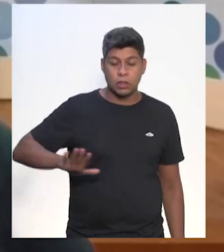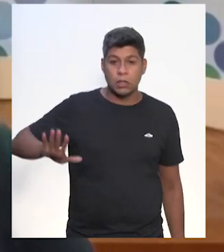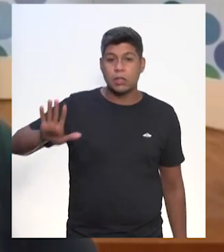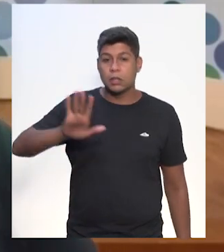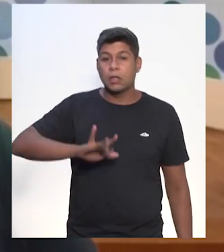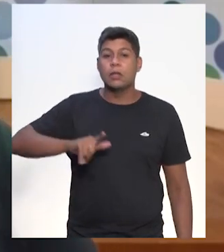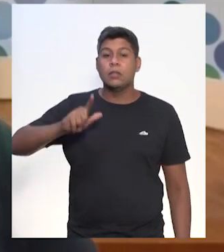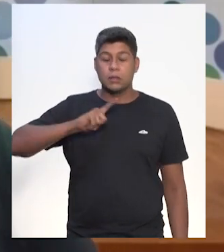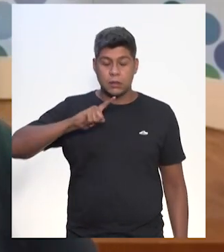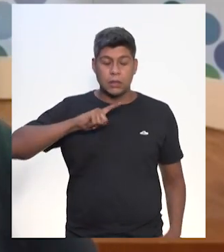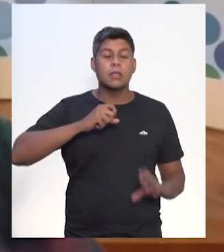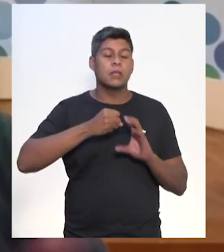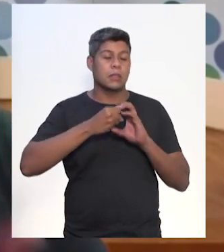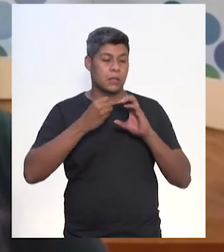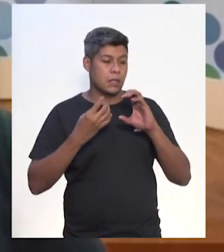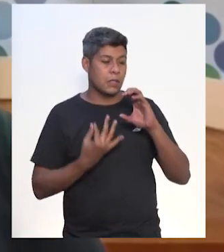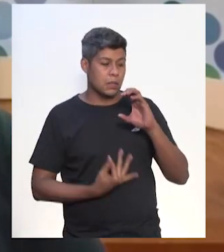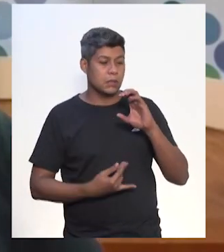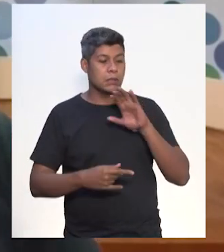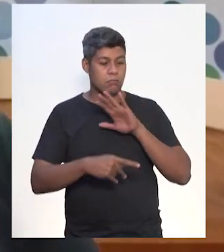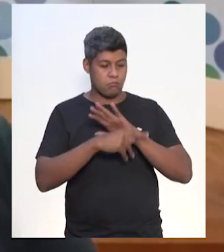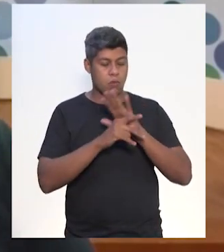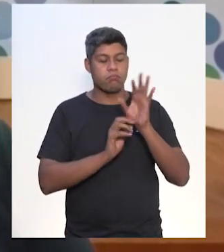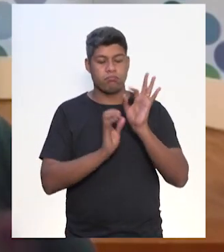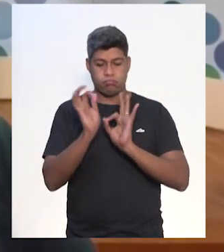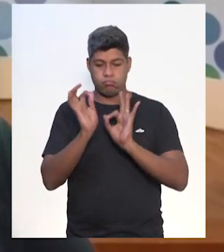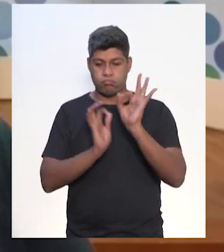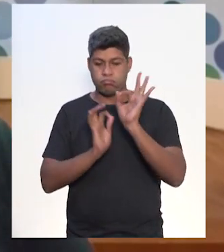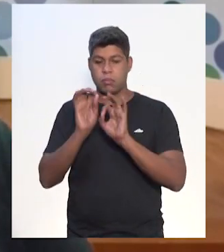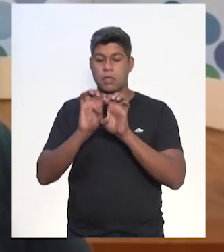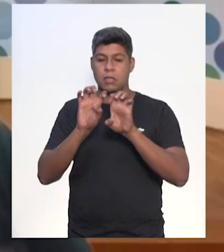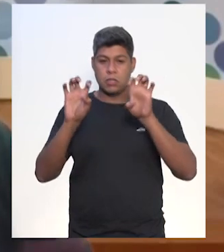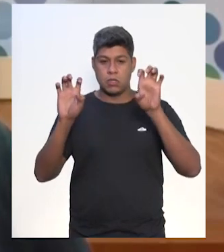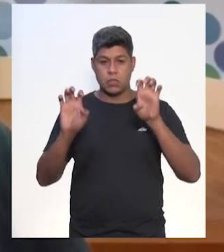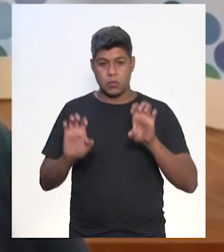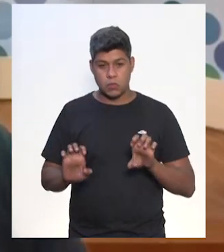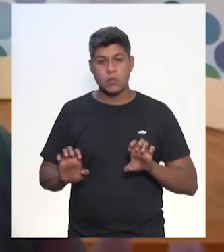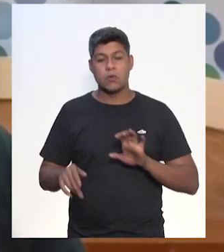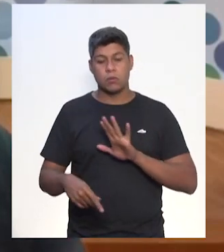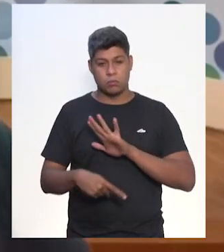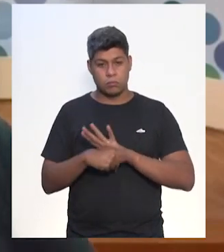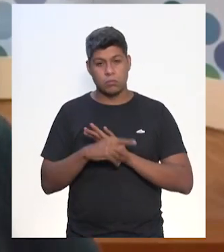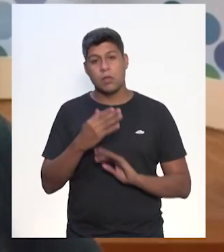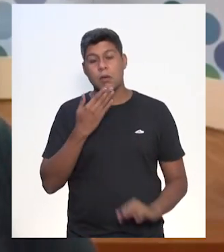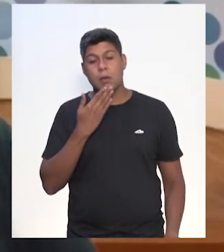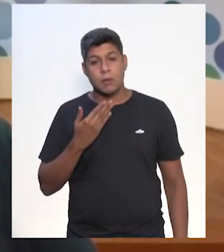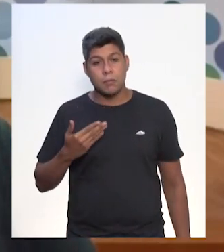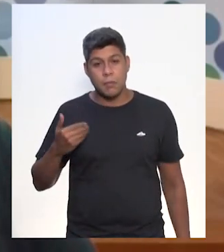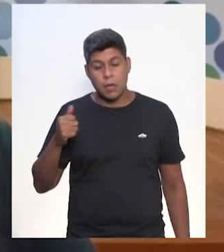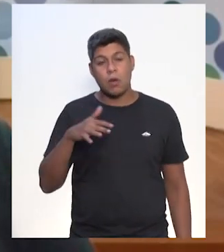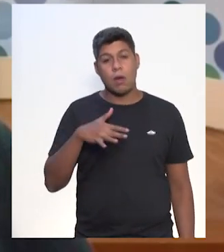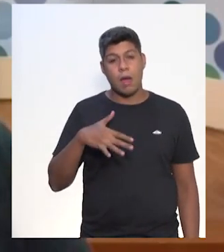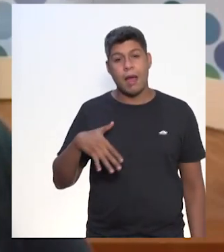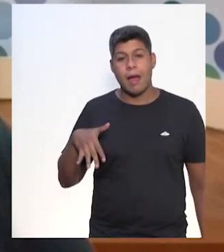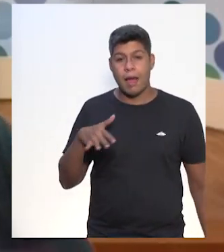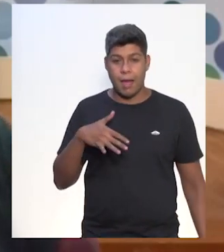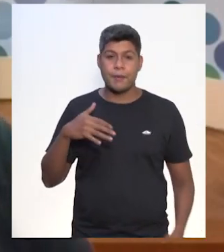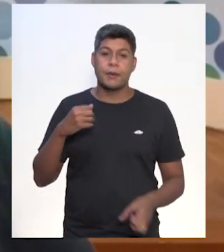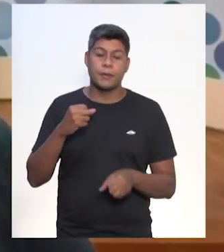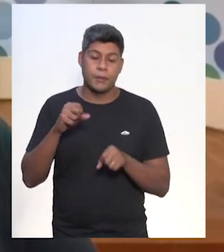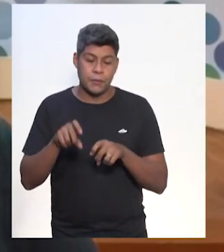ela tem aspectos, né, de organização, de infraestrutura, em certa parte melhor que as áreas rurais, né?